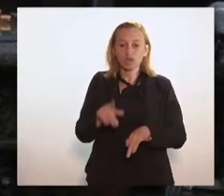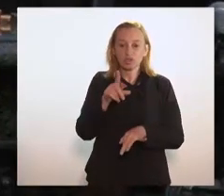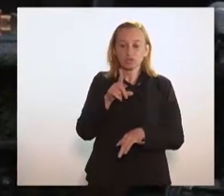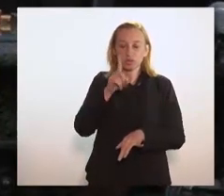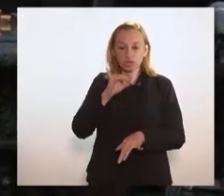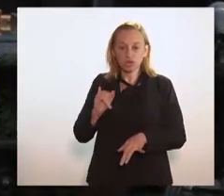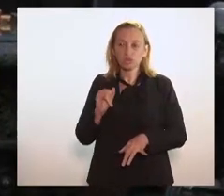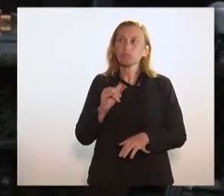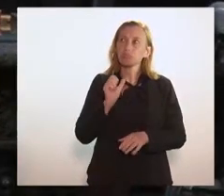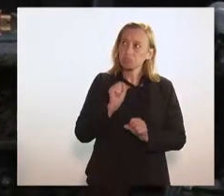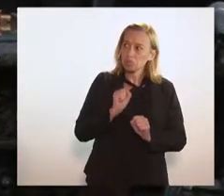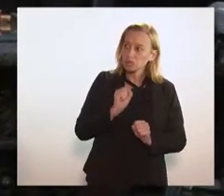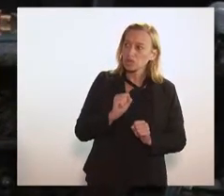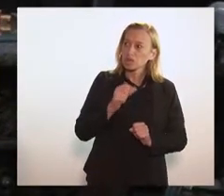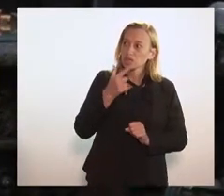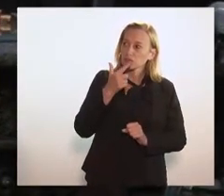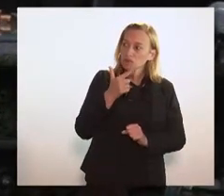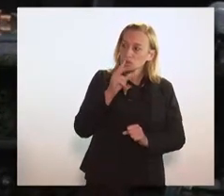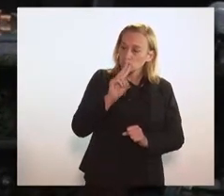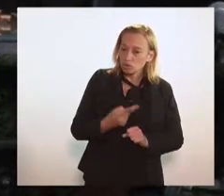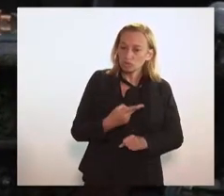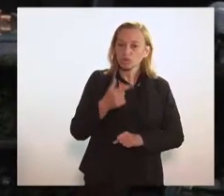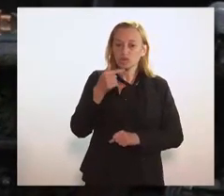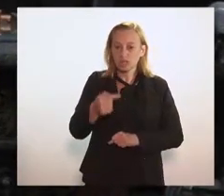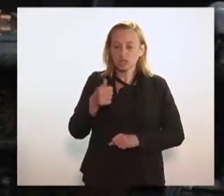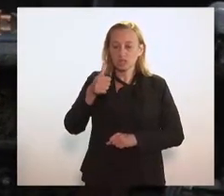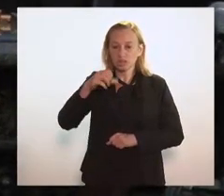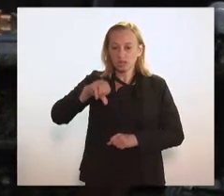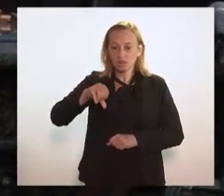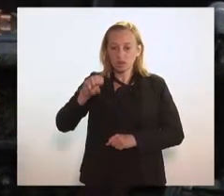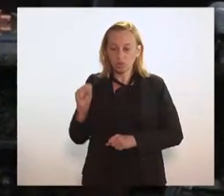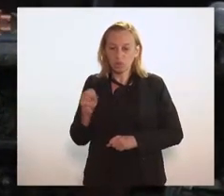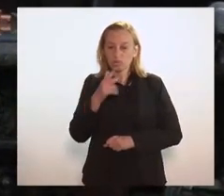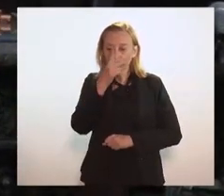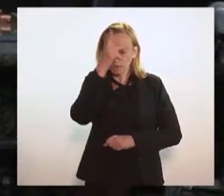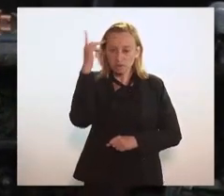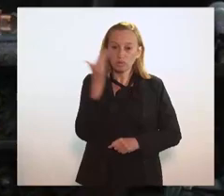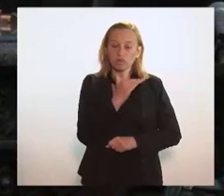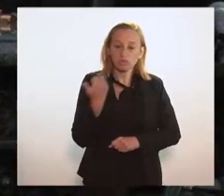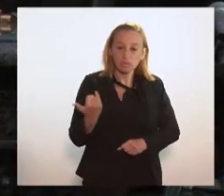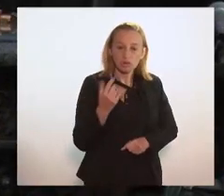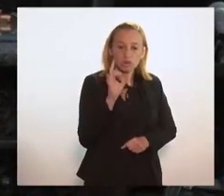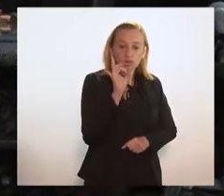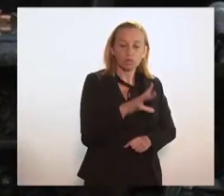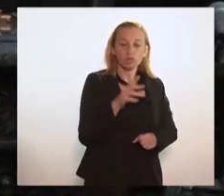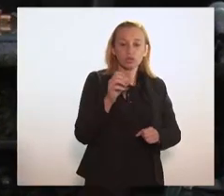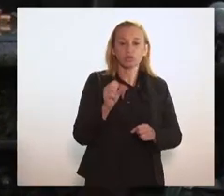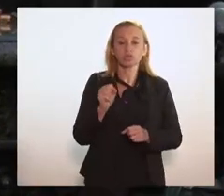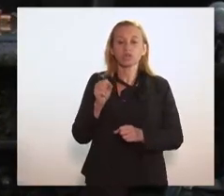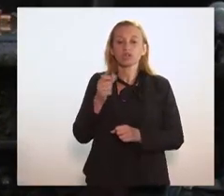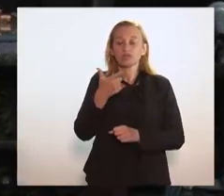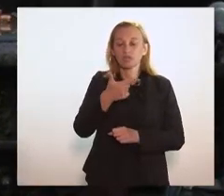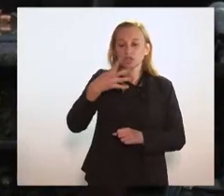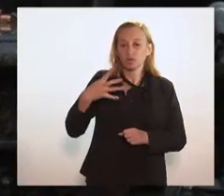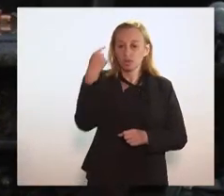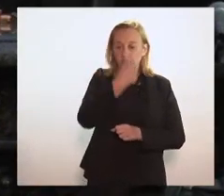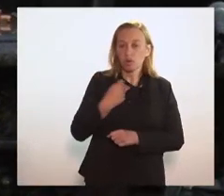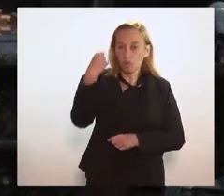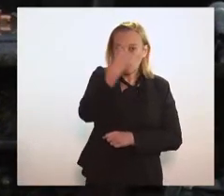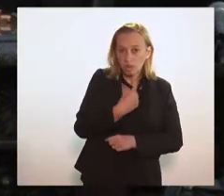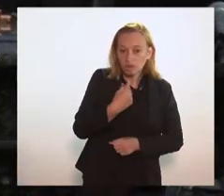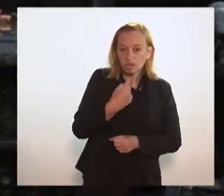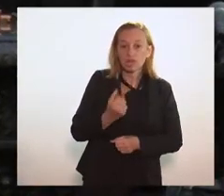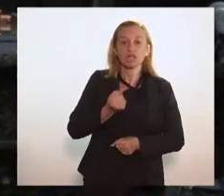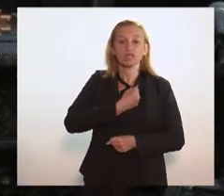tenhamos cerca de 2.798 pessoas mortas nas últimas 24 horas, ou seja,